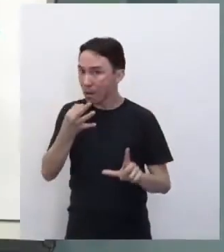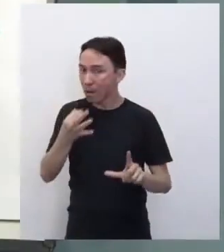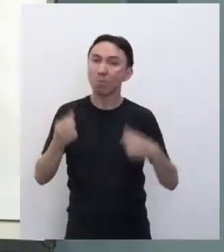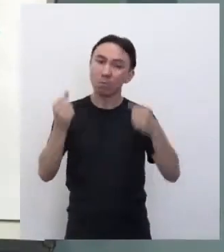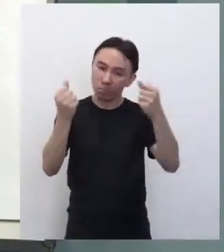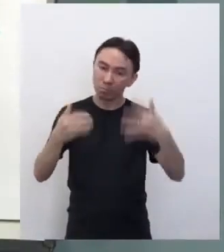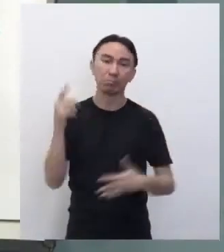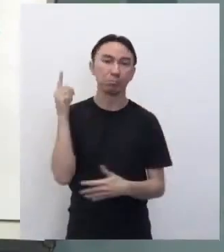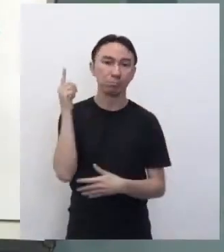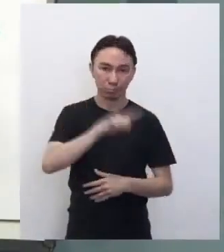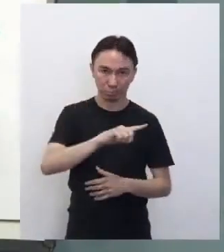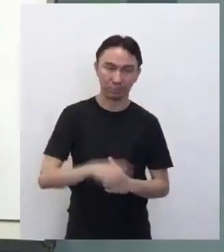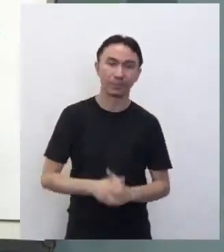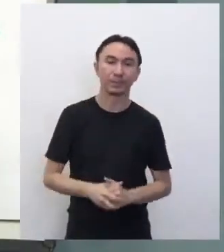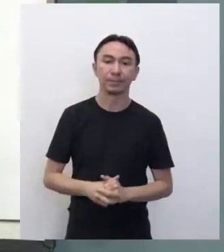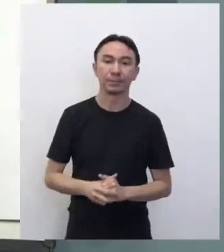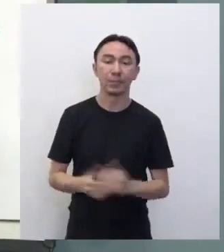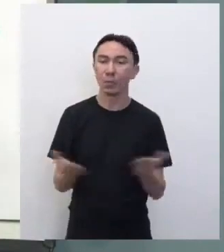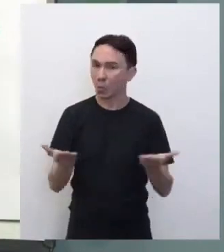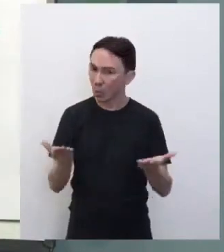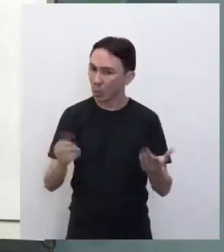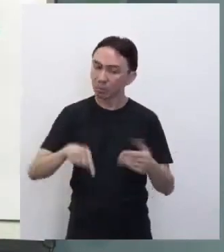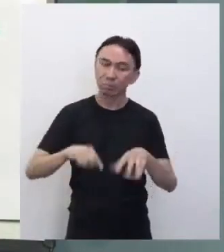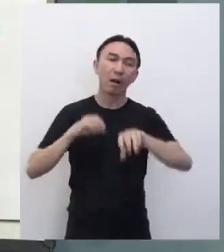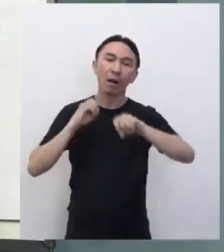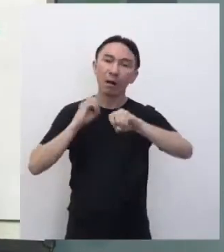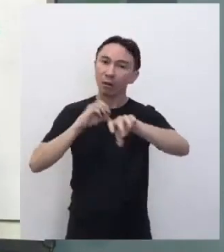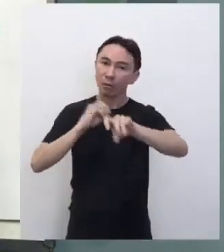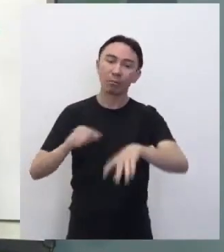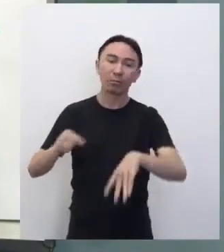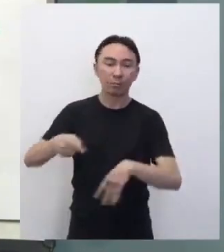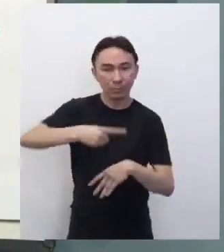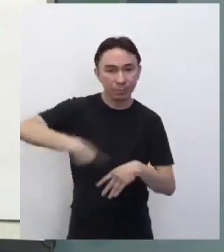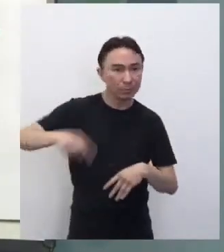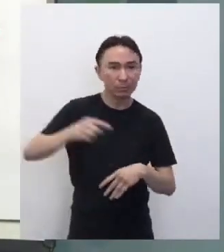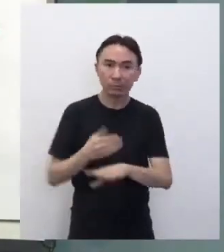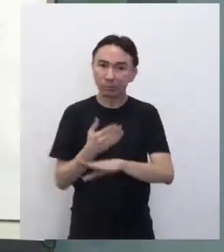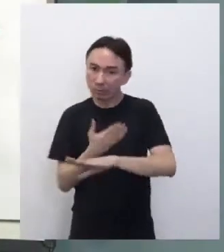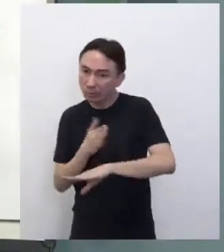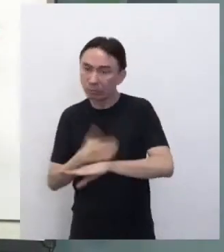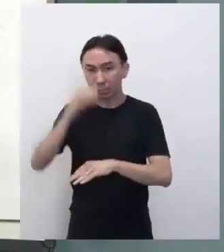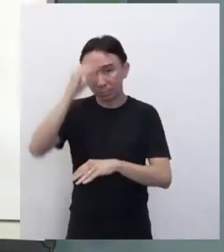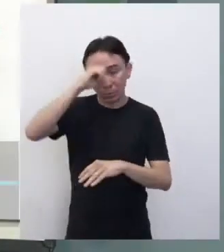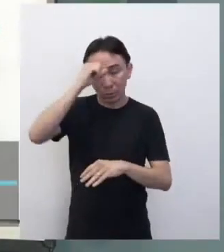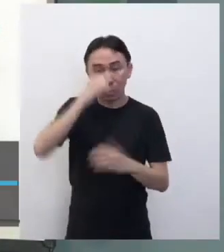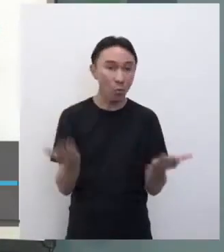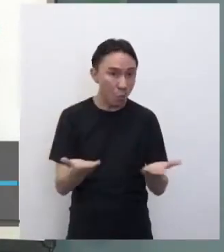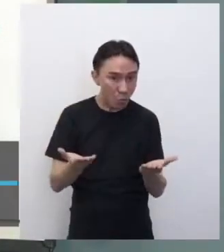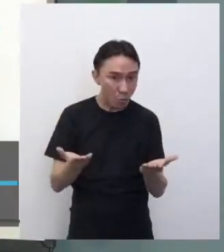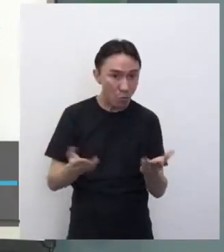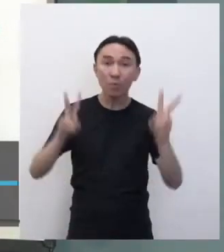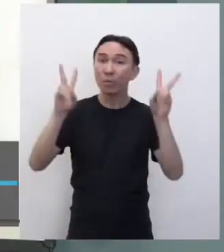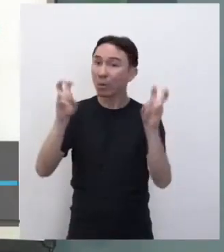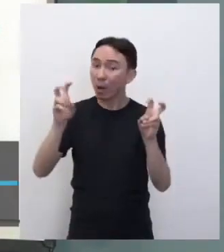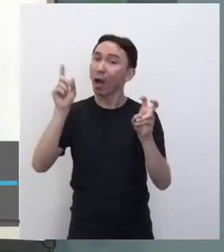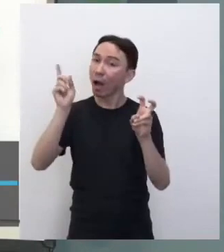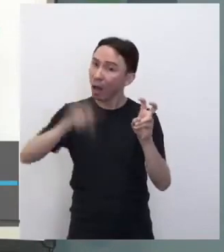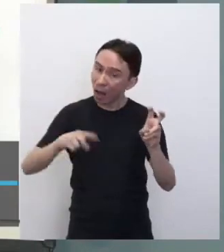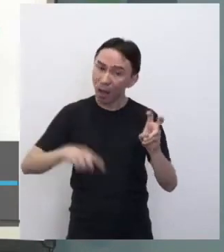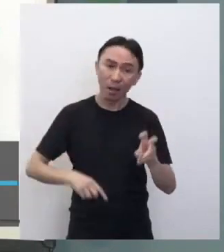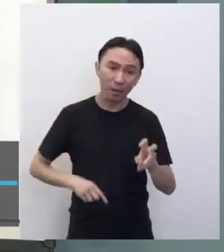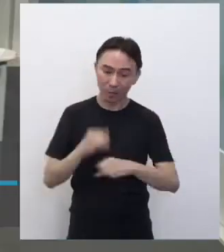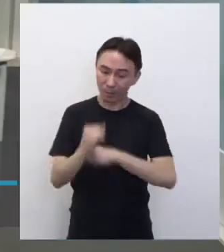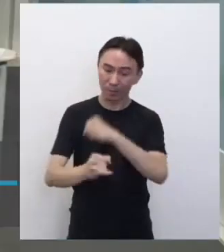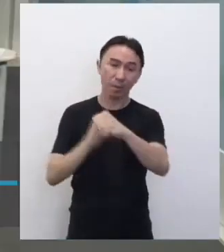gente vai cobrir na aula de hoje, então se preparem aí para falar bastante sobre a web, que é uma coisa que a gente usa o tempo inteiro. Ed, sim